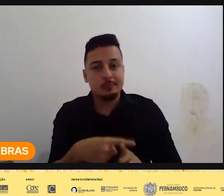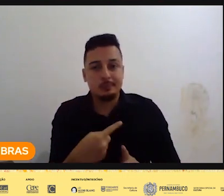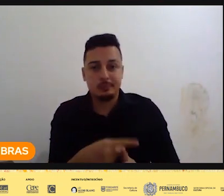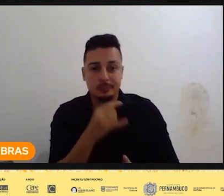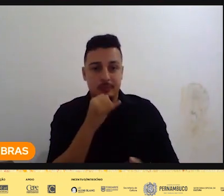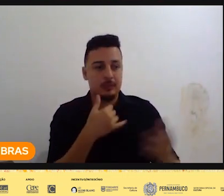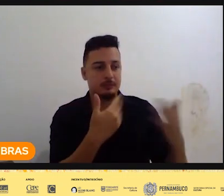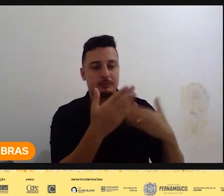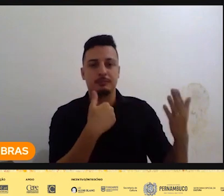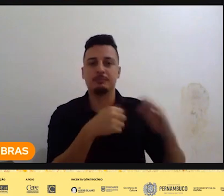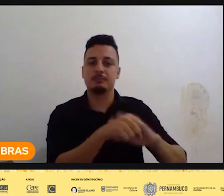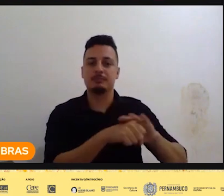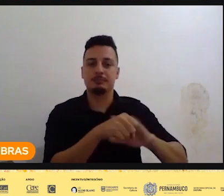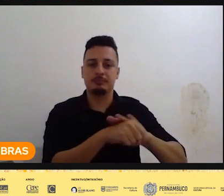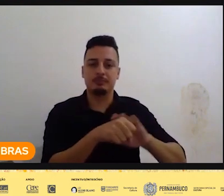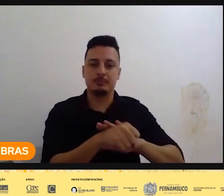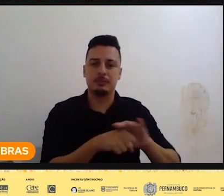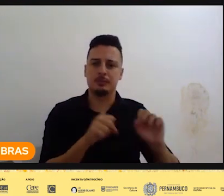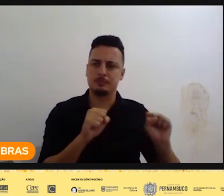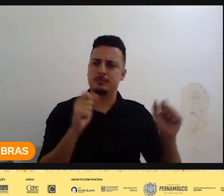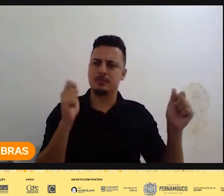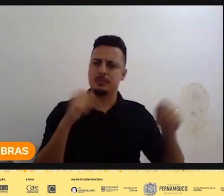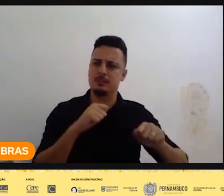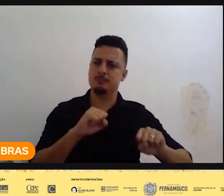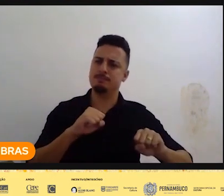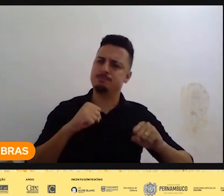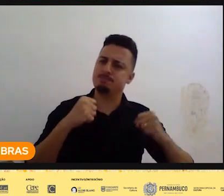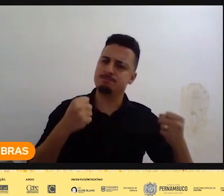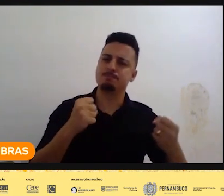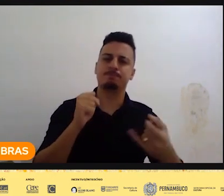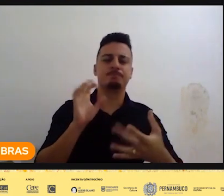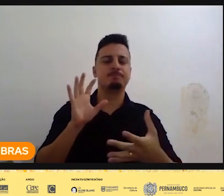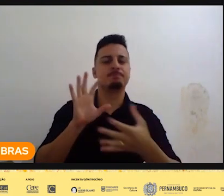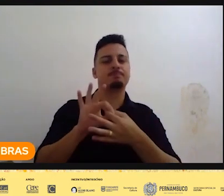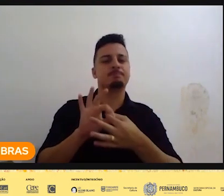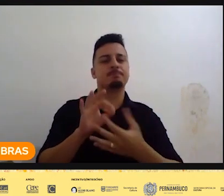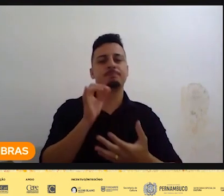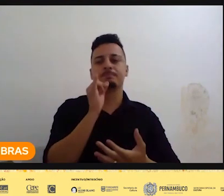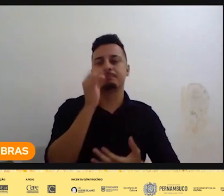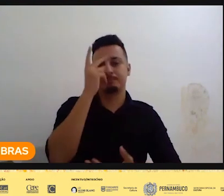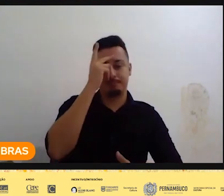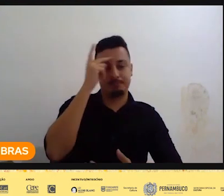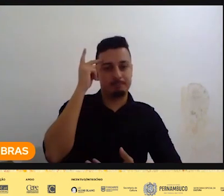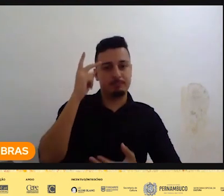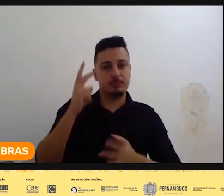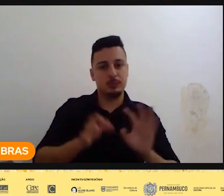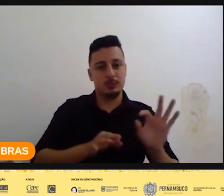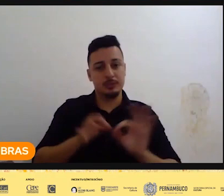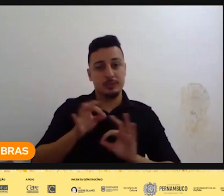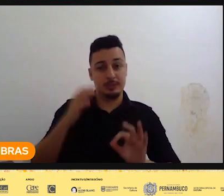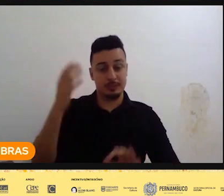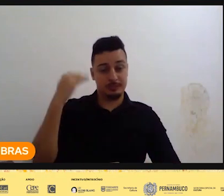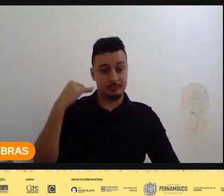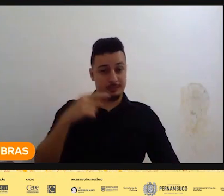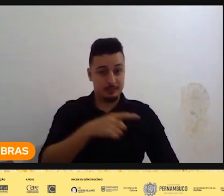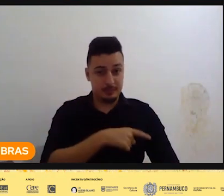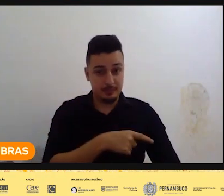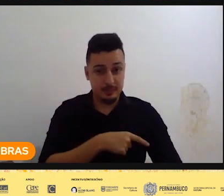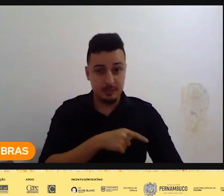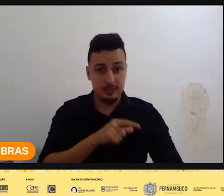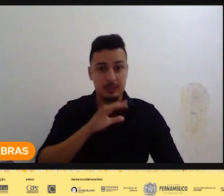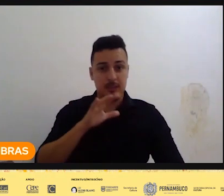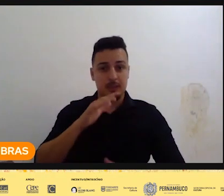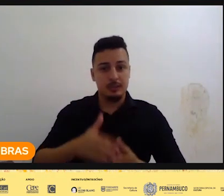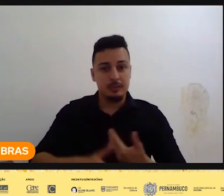vezes, porque a gente poderia tentar uma complementação, inclusive com outras linhas de Ancine que na época existiam, né, e até com o próprio Fucultura,